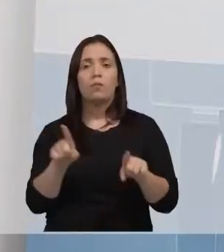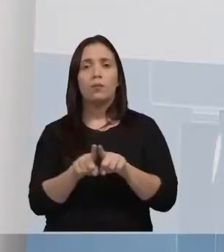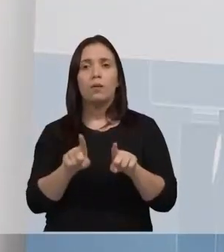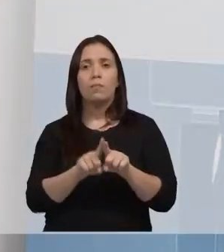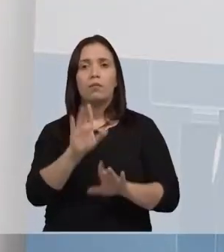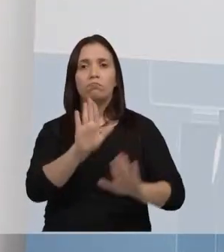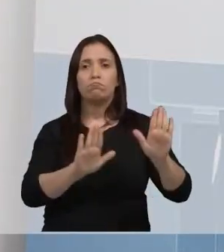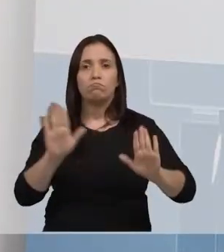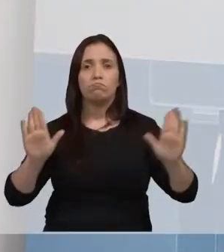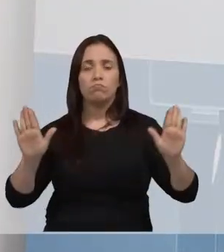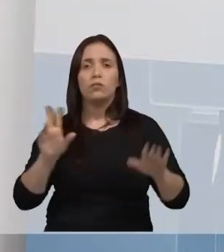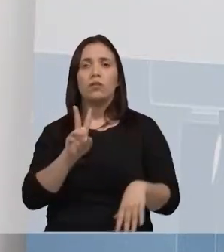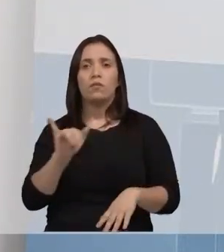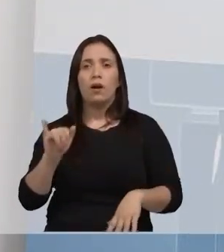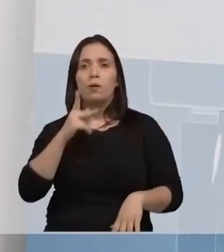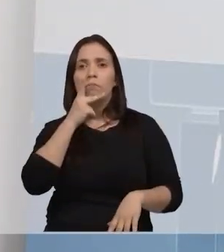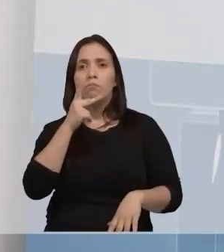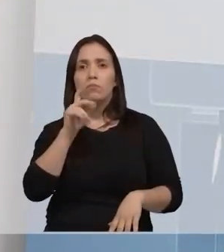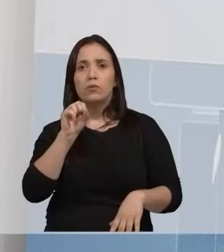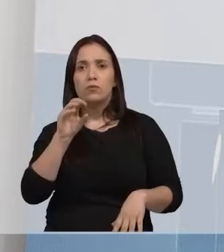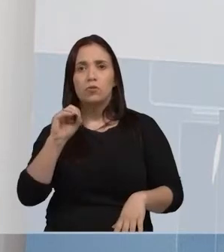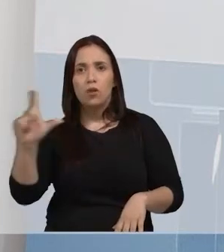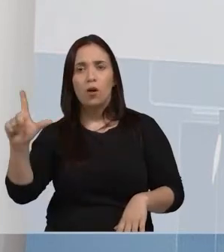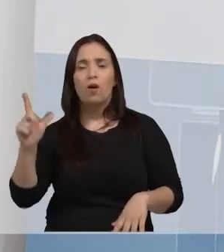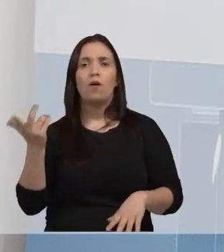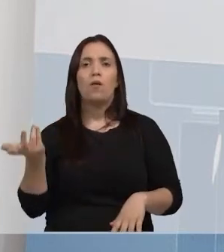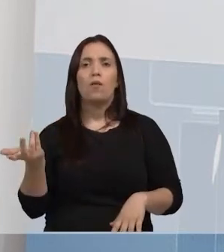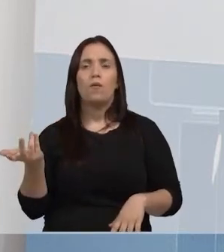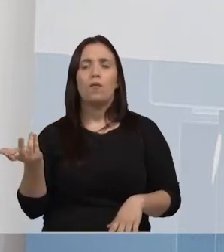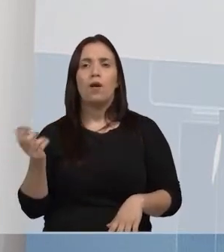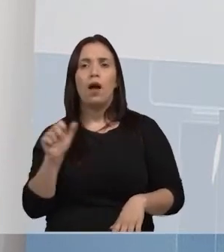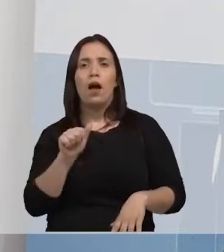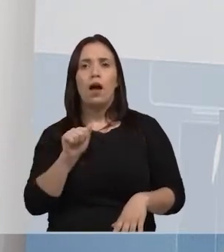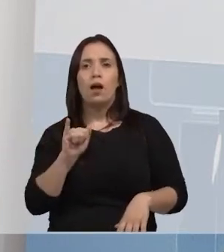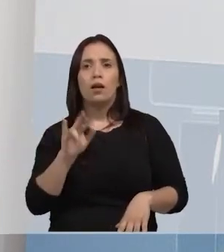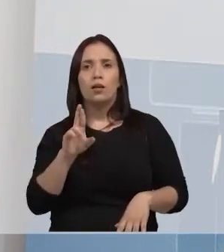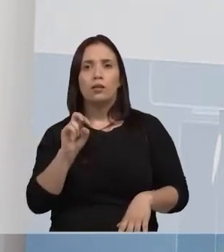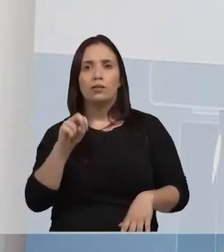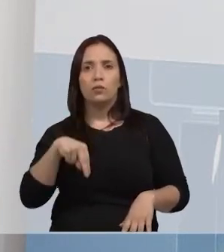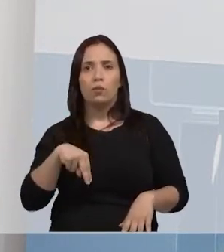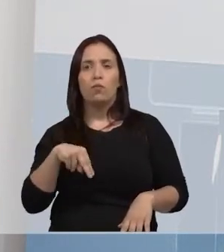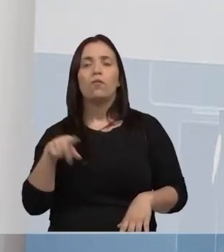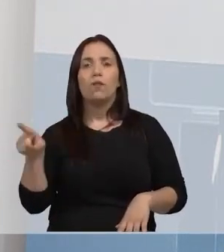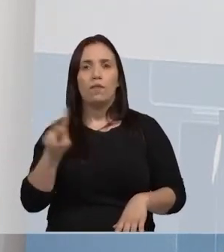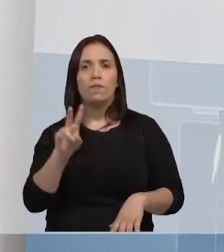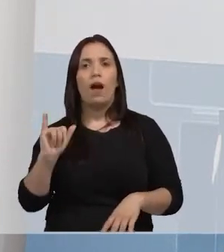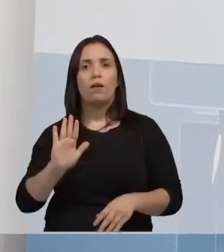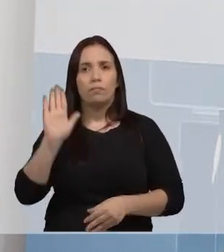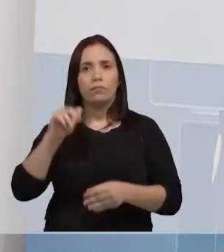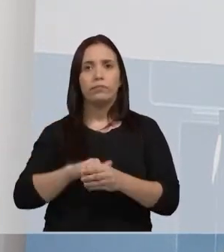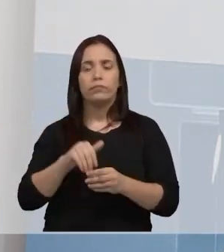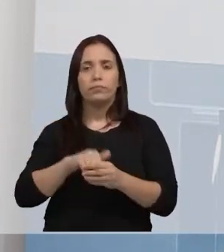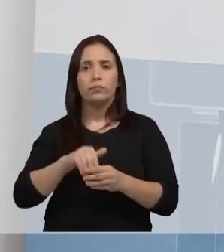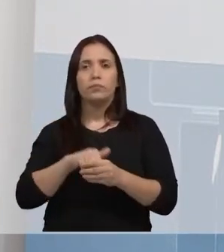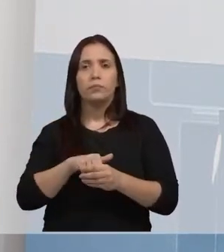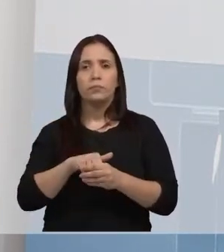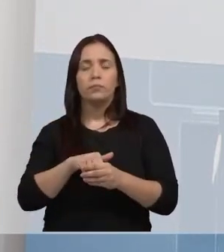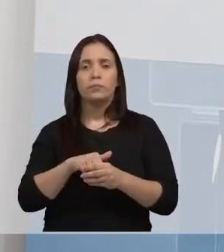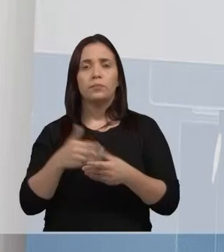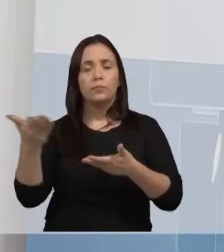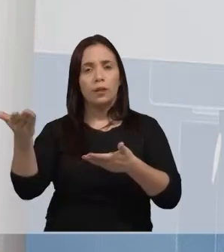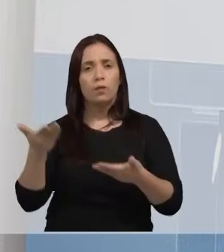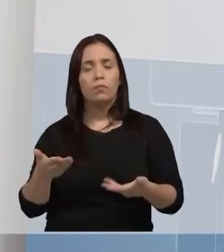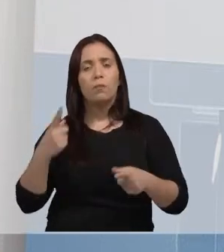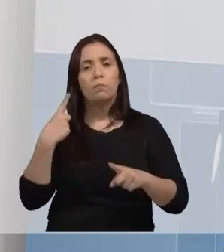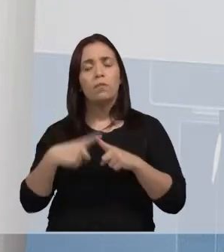postura de falar o problema do tamanho que ele é, né? Sem subterfúgio, e mostrar o que é que pode ser